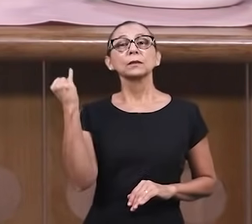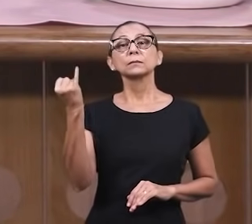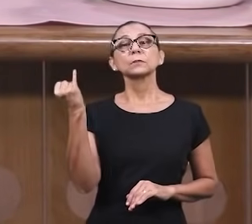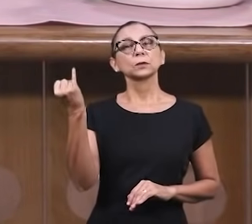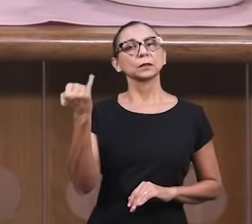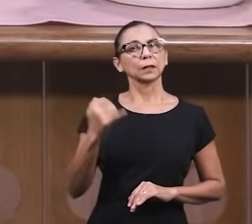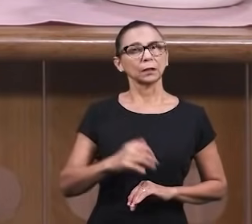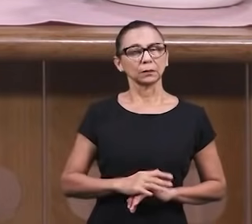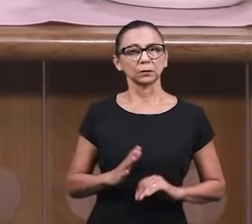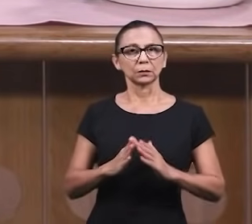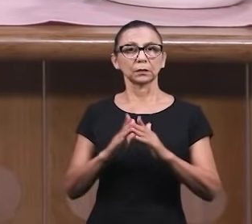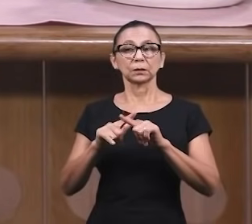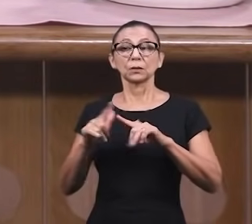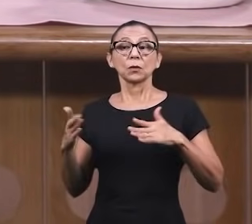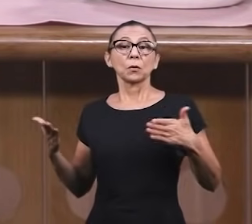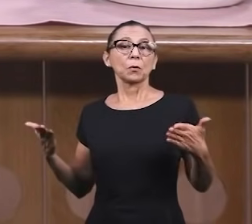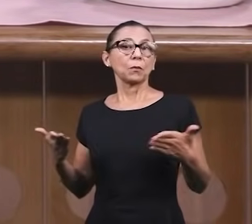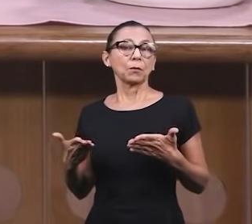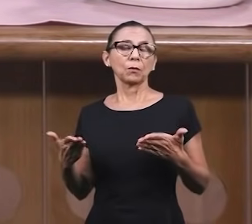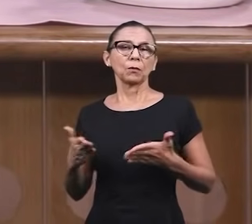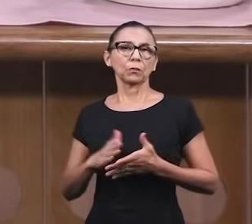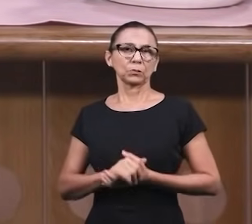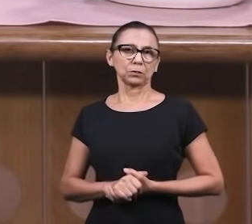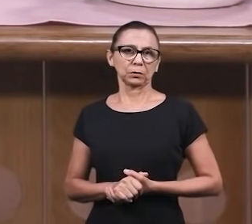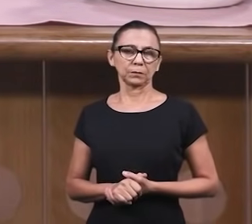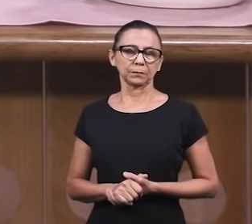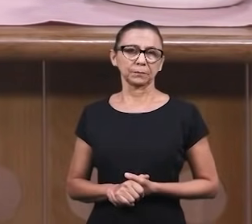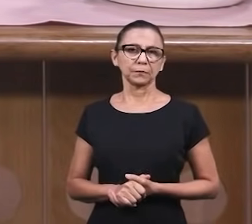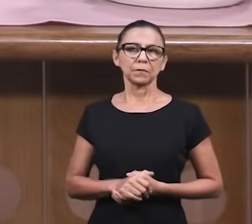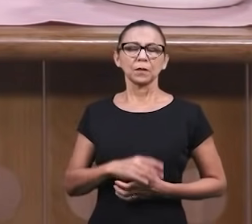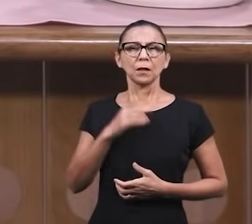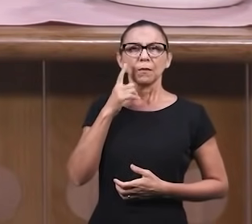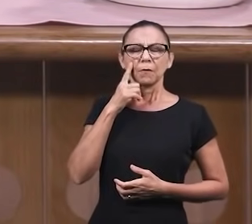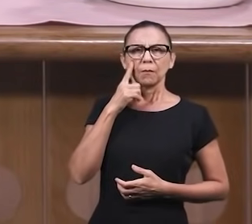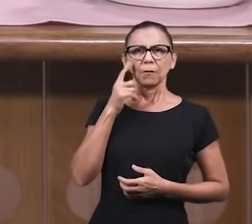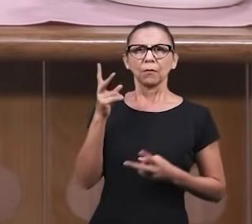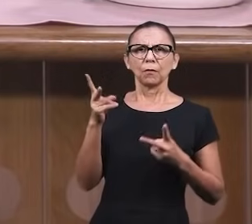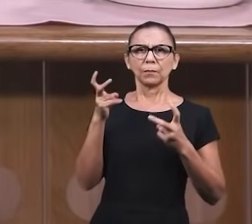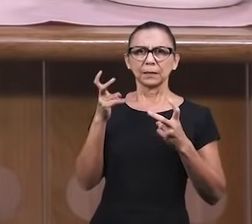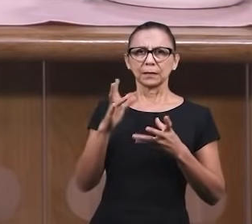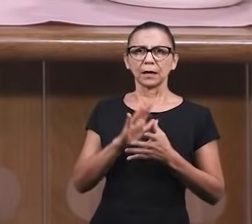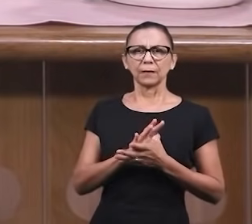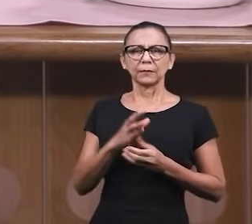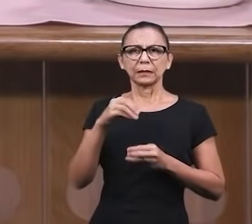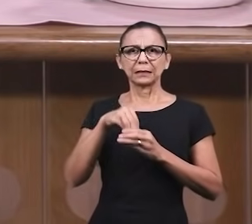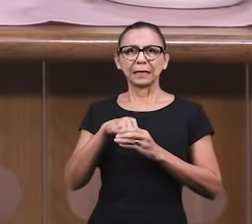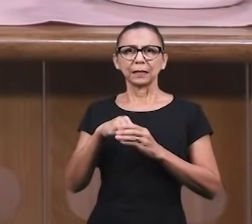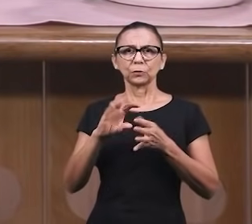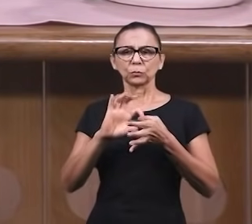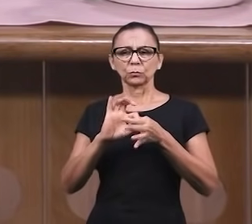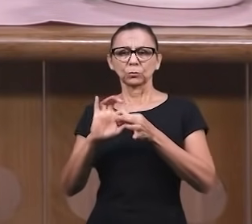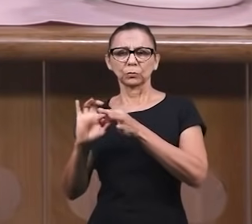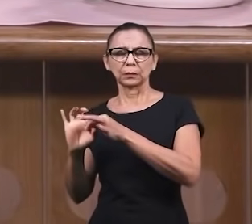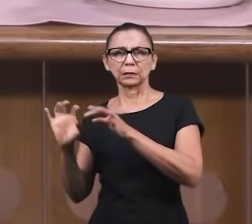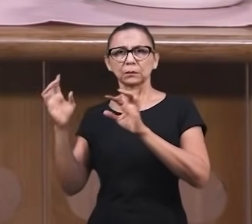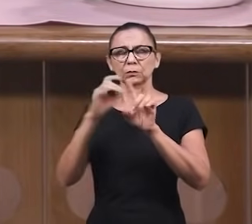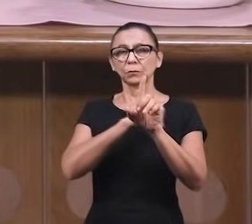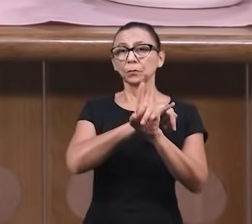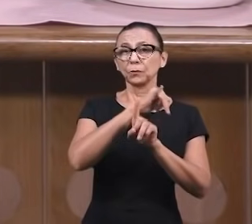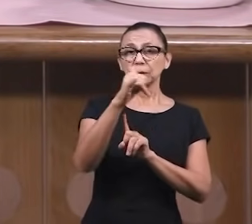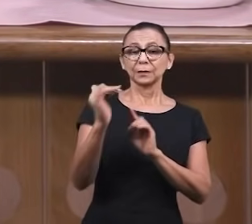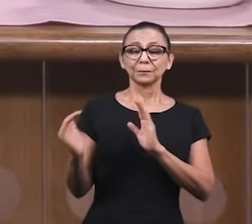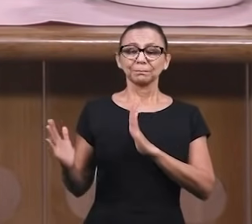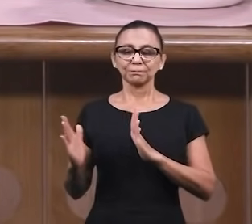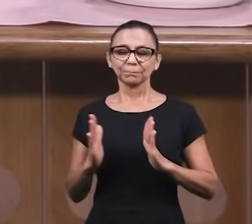a igreja dos nossos dias, o que, que é? Veja o que é colocado aqui profeticamente nesse tempo